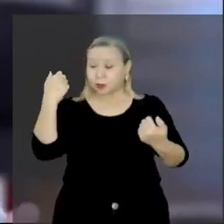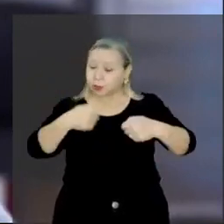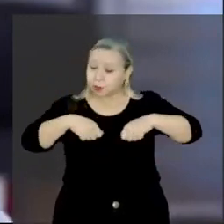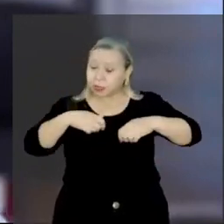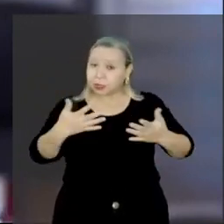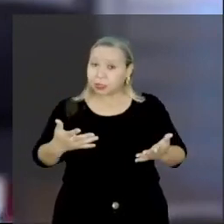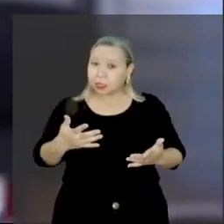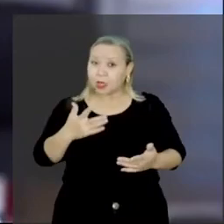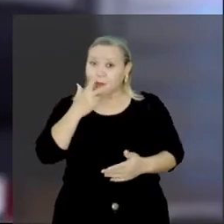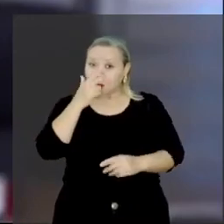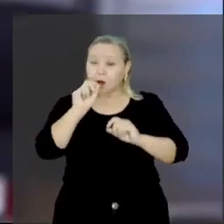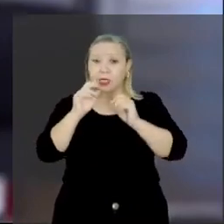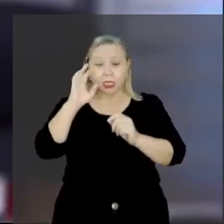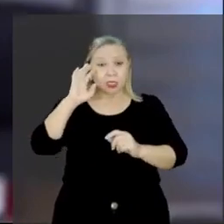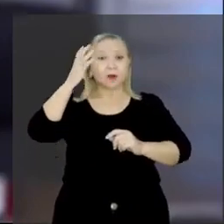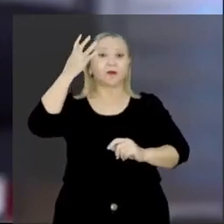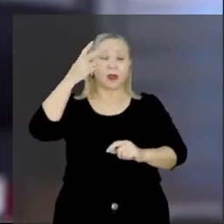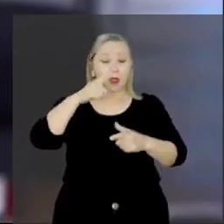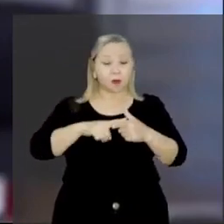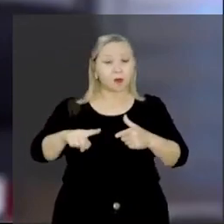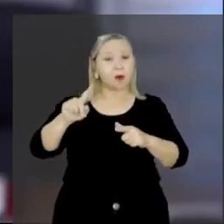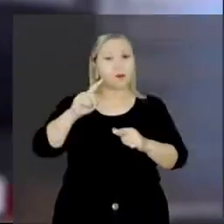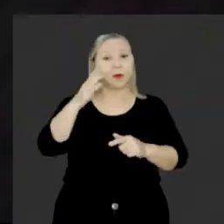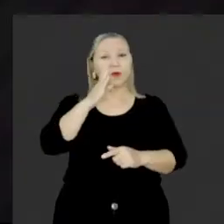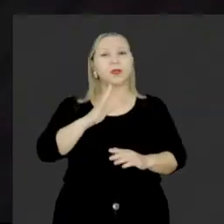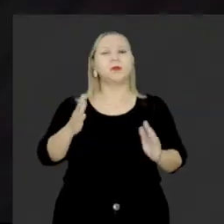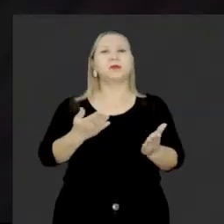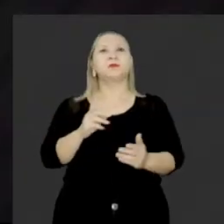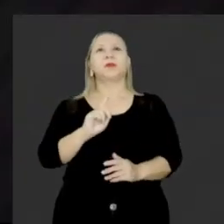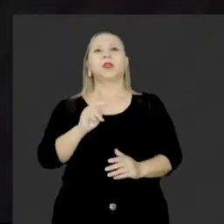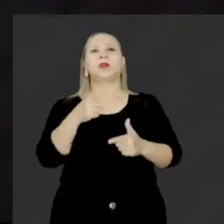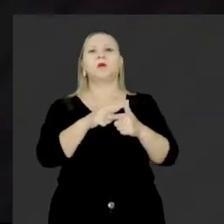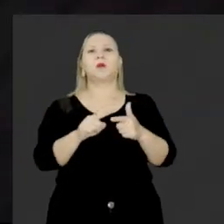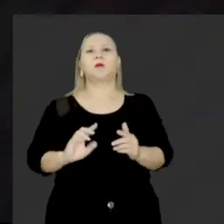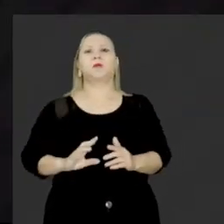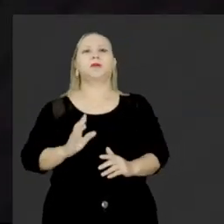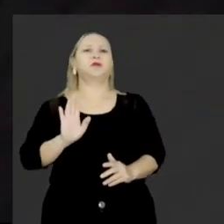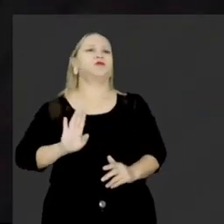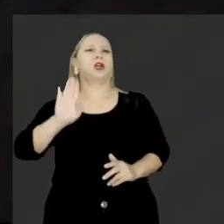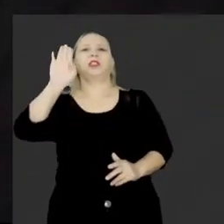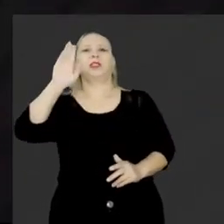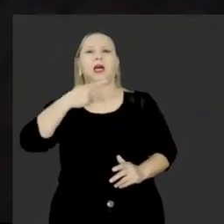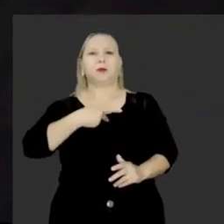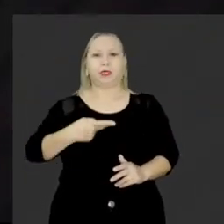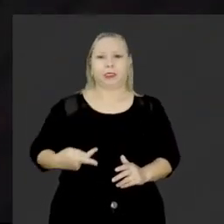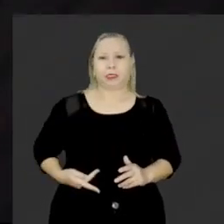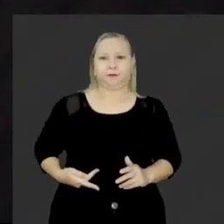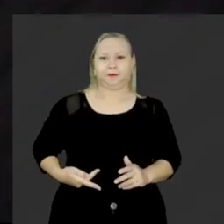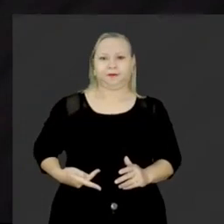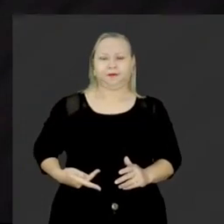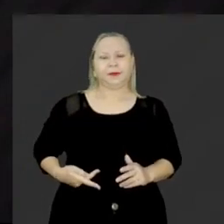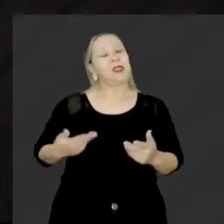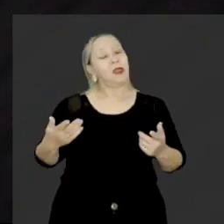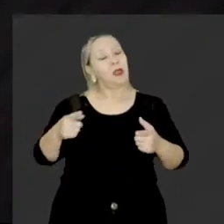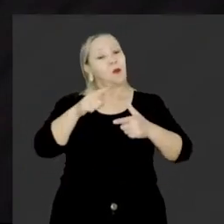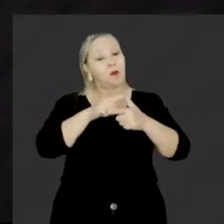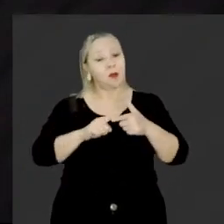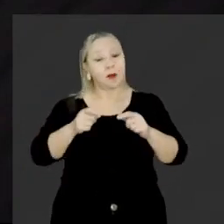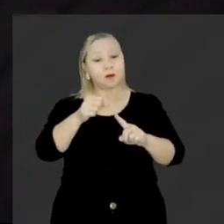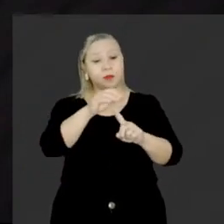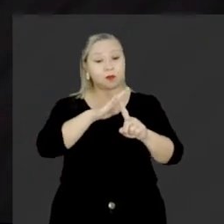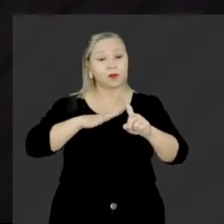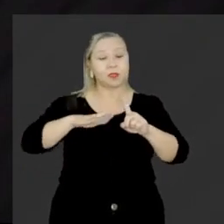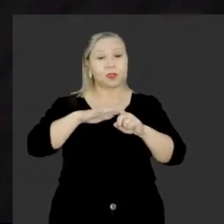governadores e melhor para o povo brasileiro. Daqui a pouco, eu estou para fazer uma pergunta para o senhor, vou só encerrar nessa, que é uma